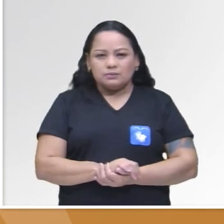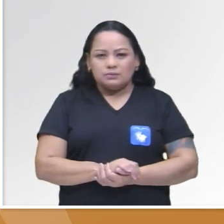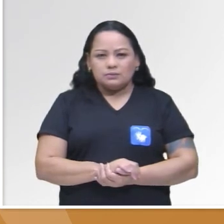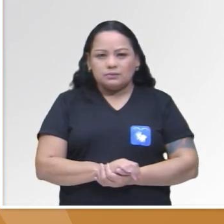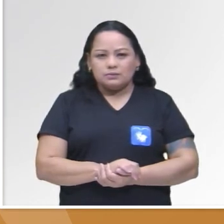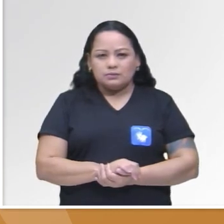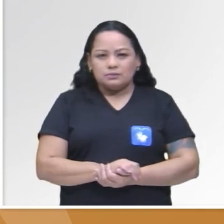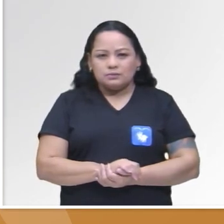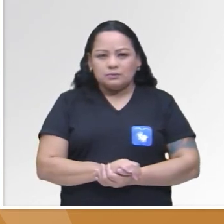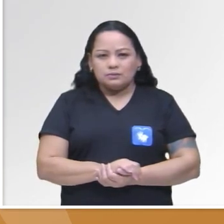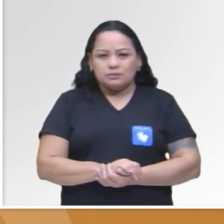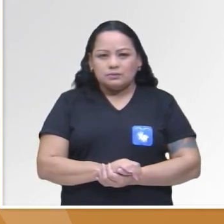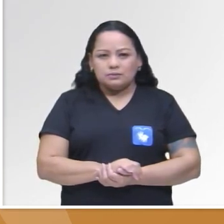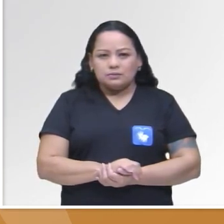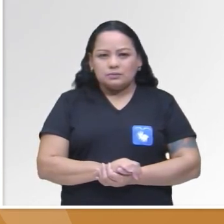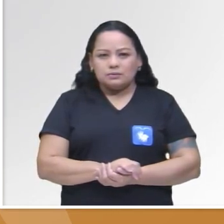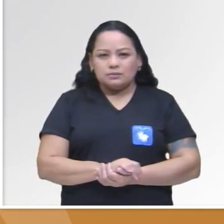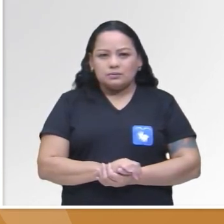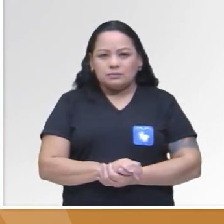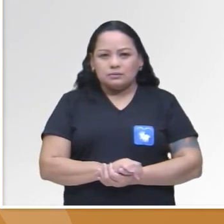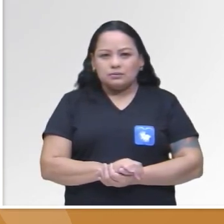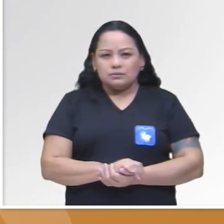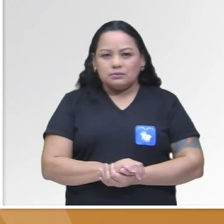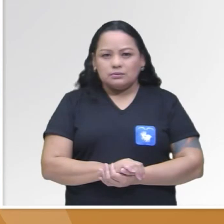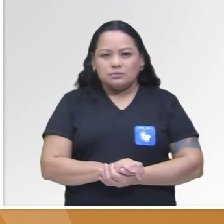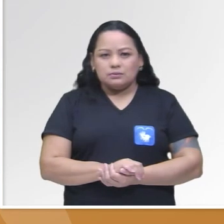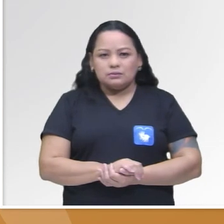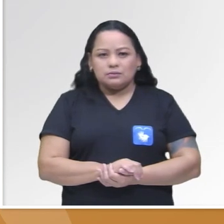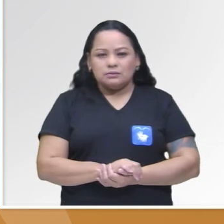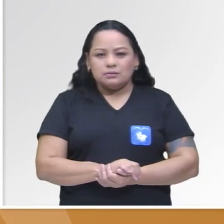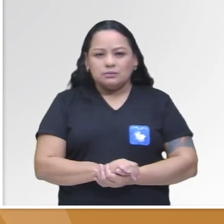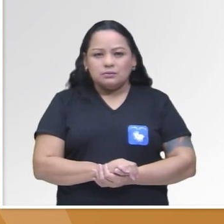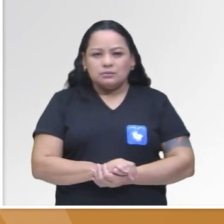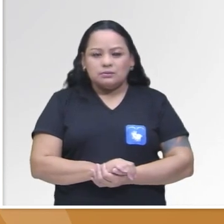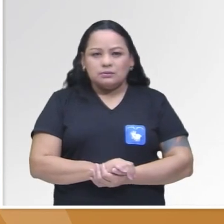Não! Não atirem! Ele está desarmado! Não atirem!